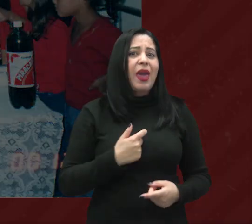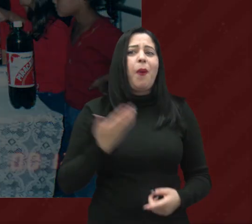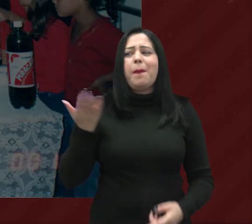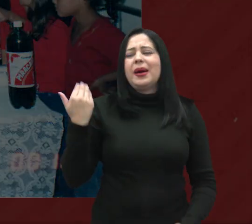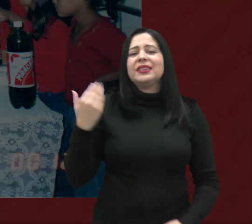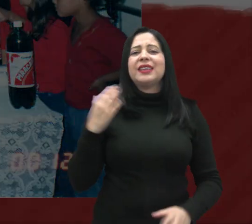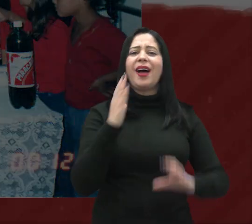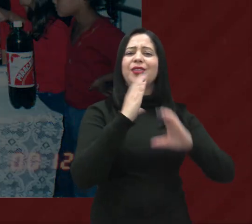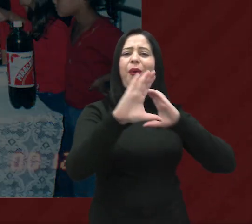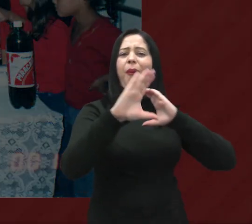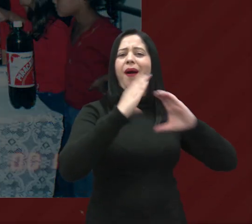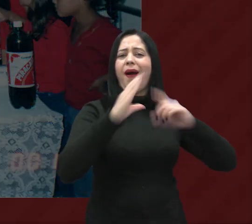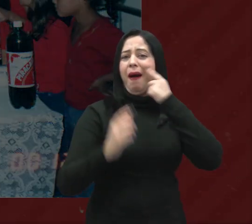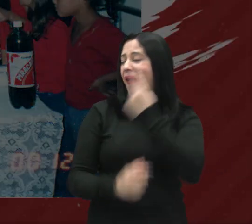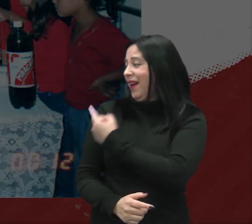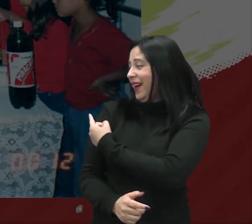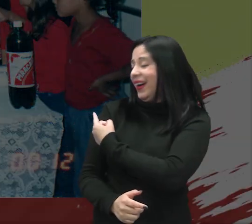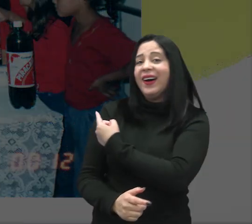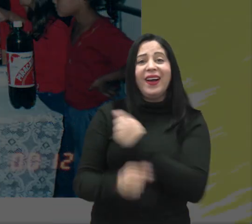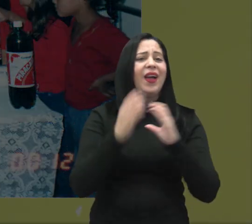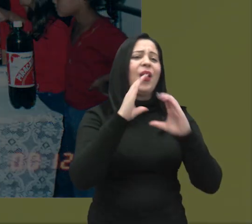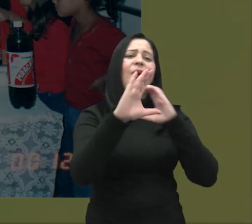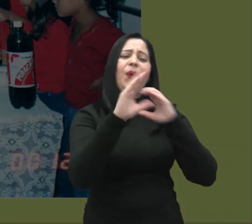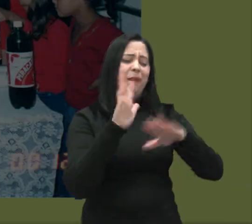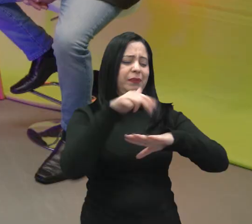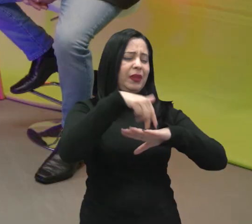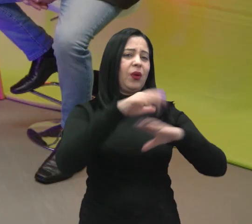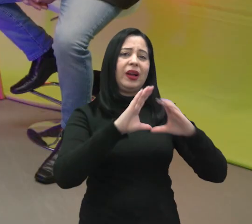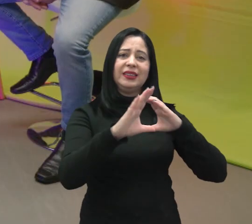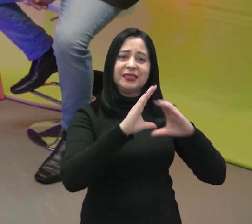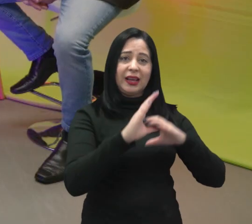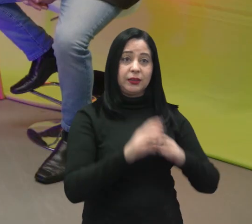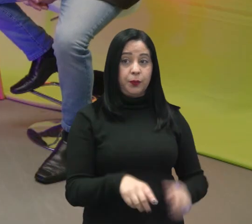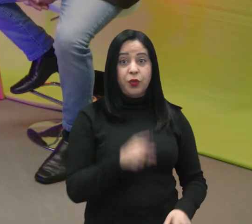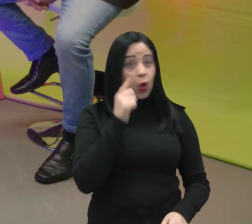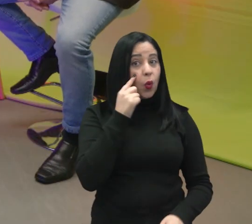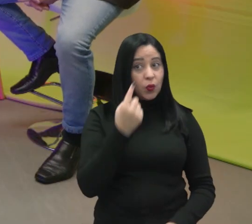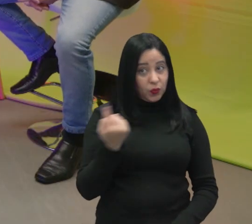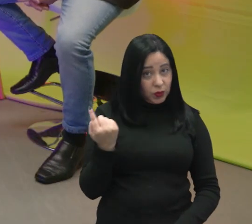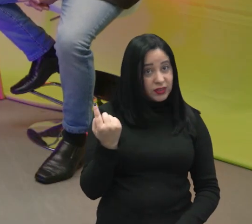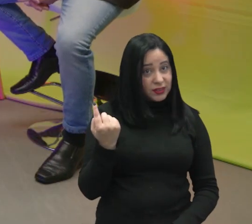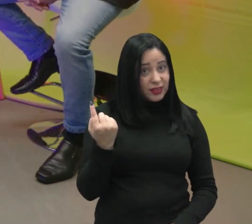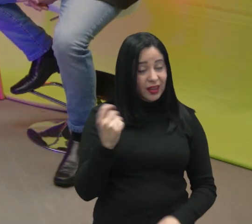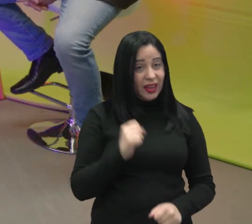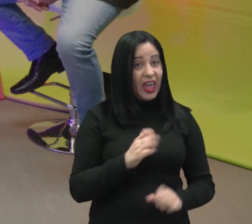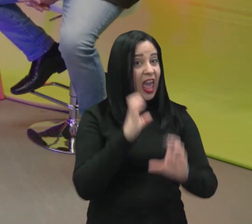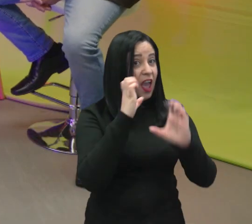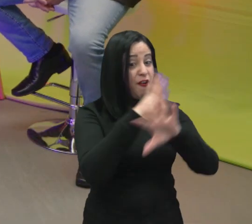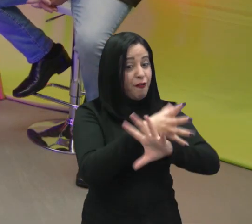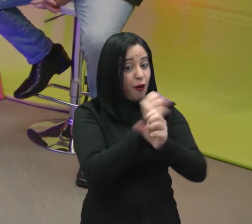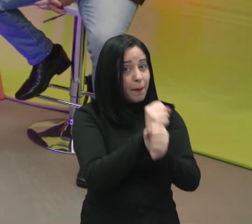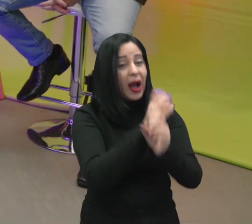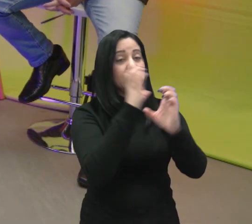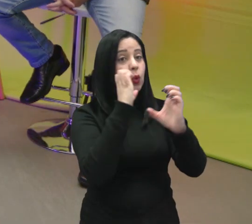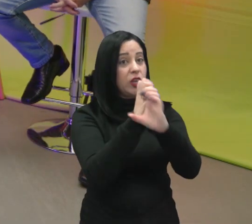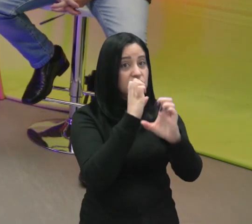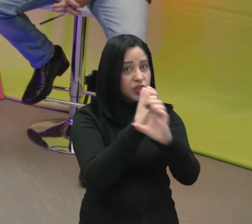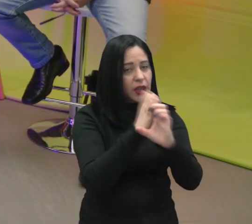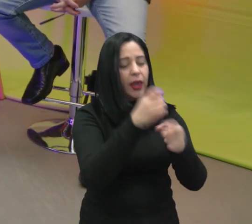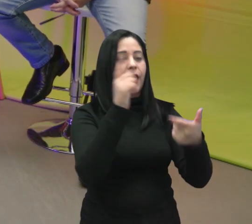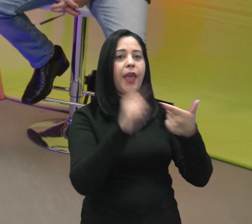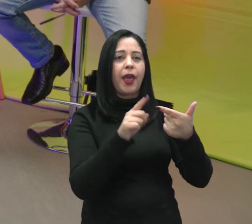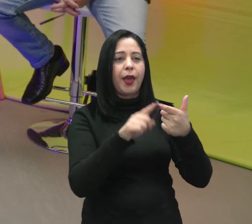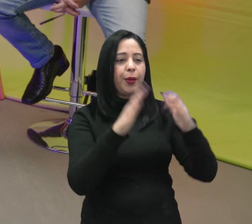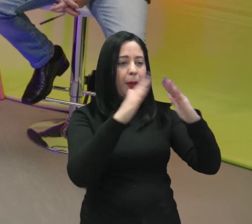na paróquia, né, Eduardo? Além disso de ser engenheiro, é pós-graduado em design de interiores, você também